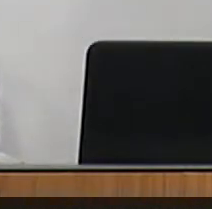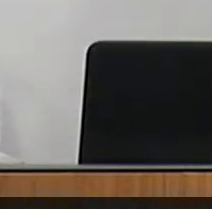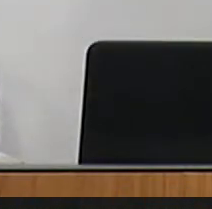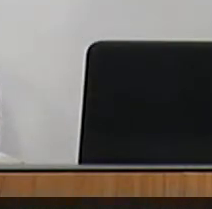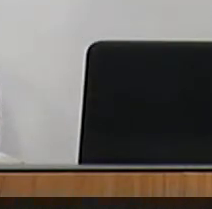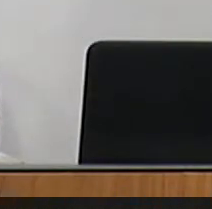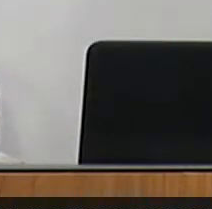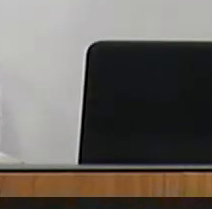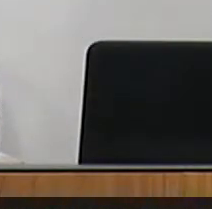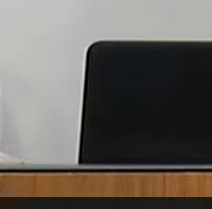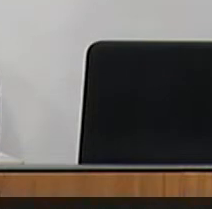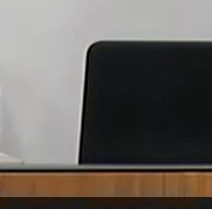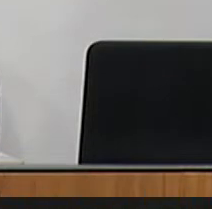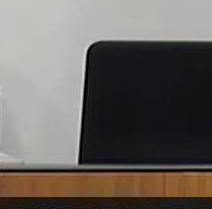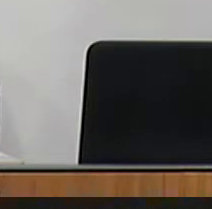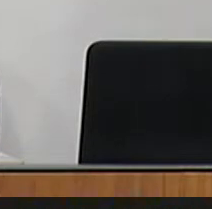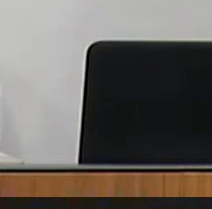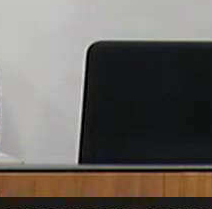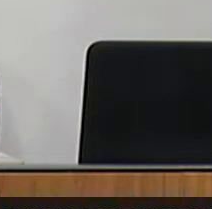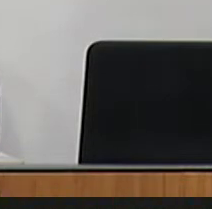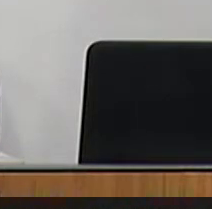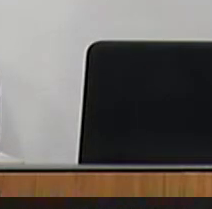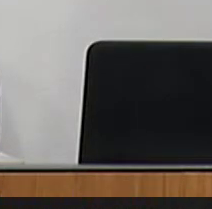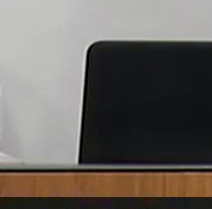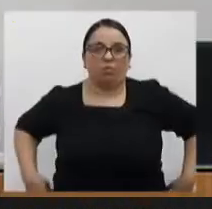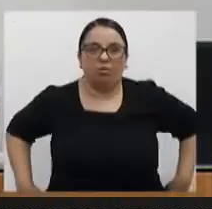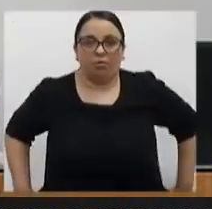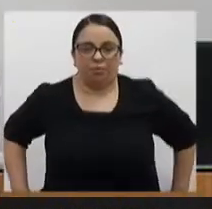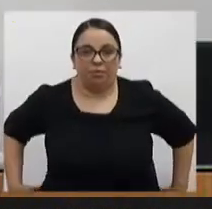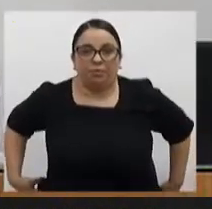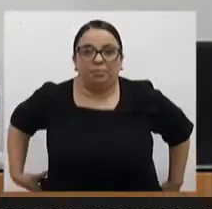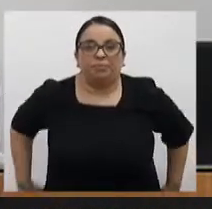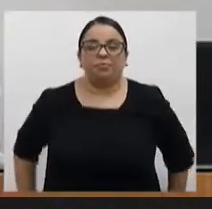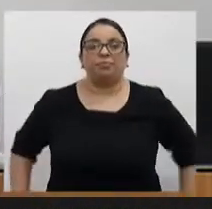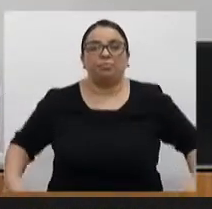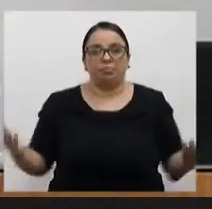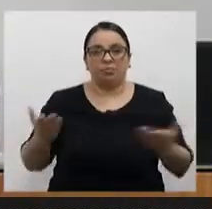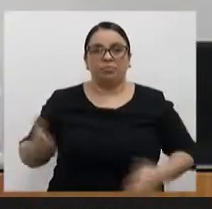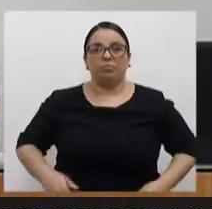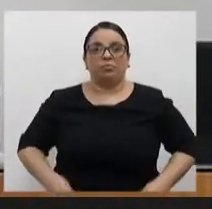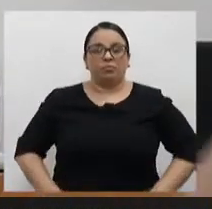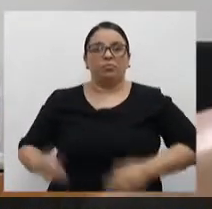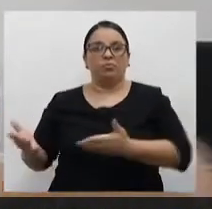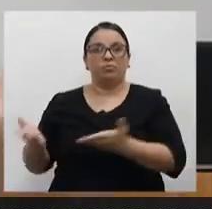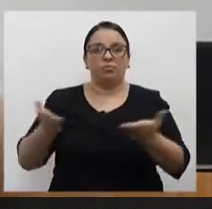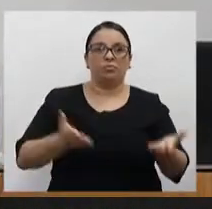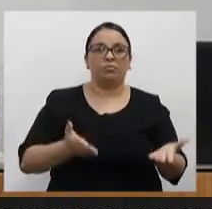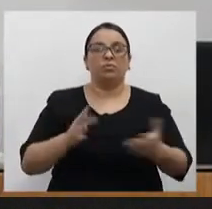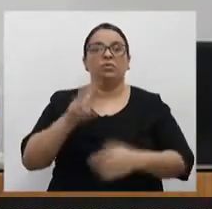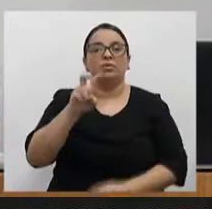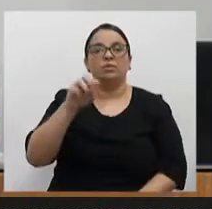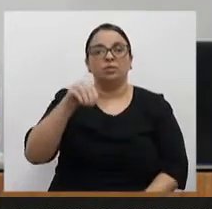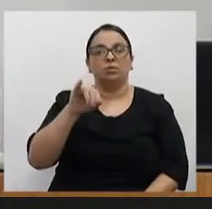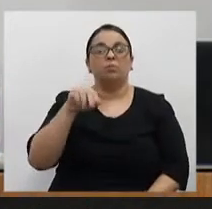um grande defensor do segmento. Vou passar aqui então, para seus 5 minutos, a fala para o